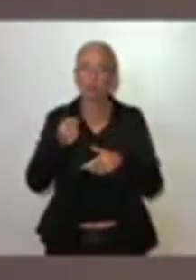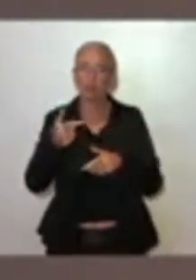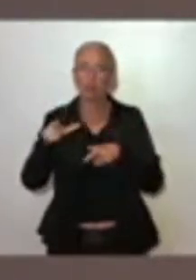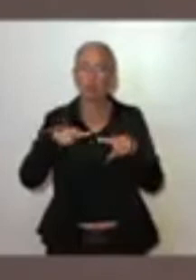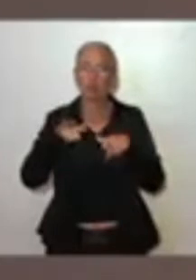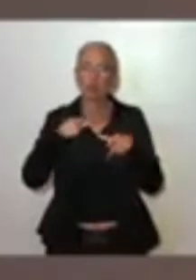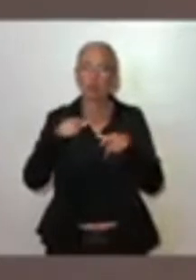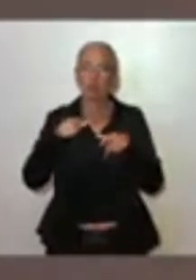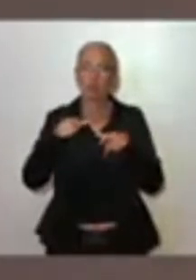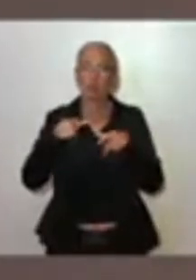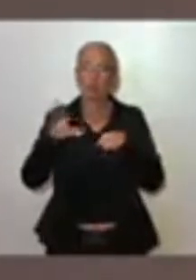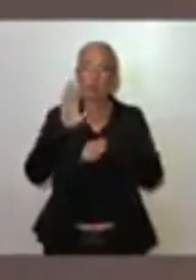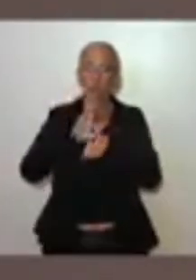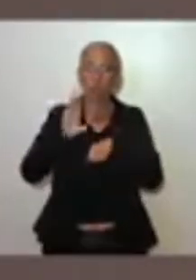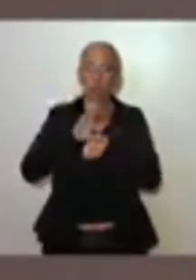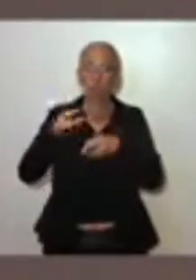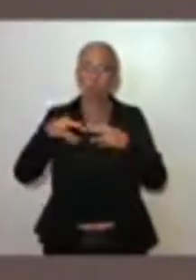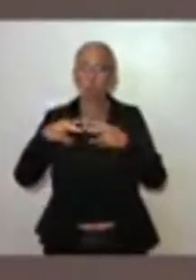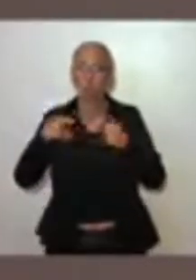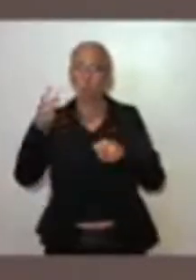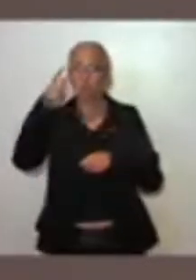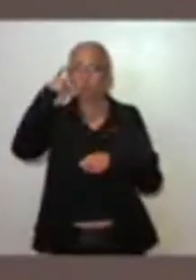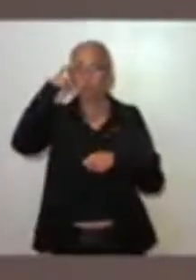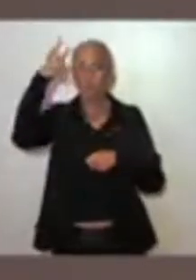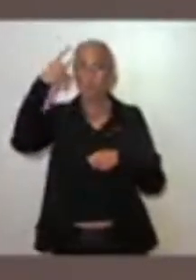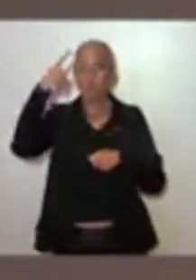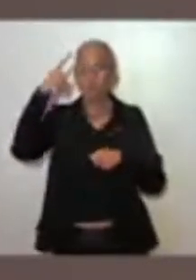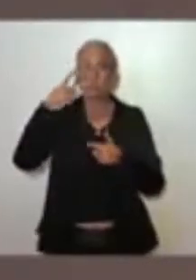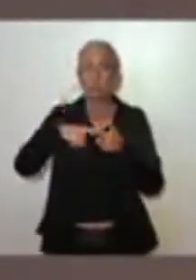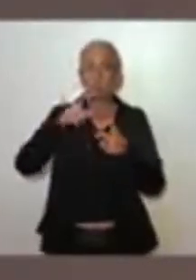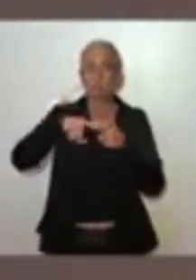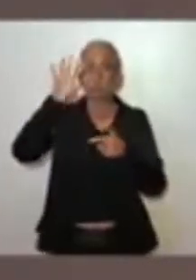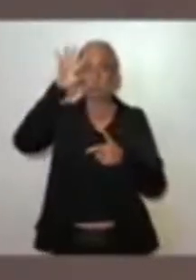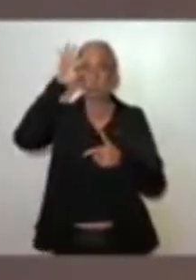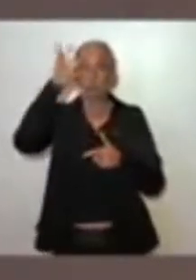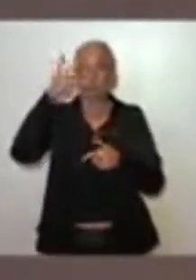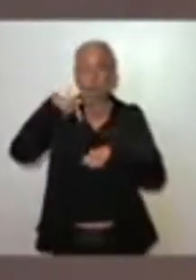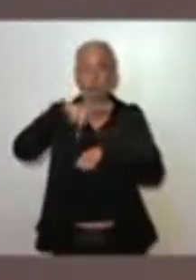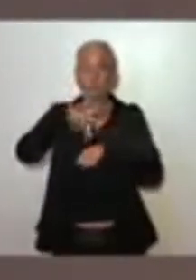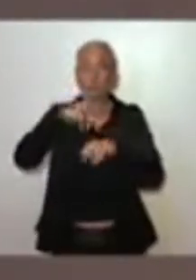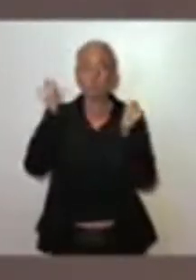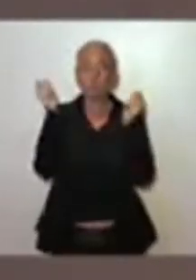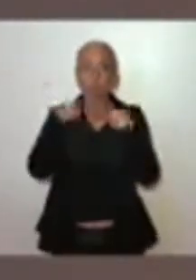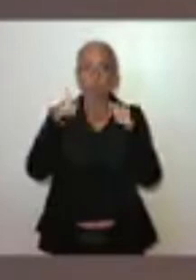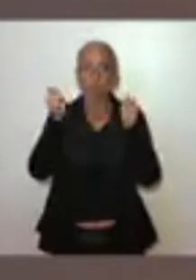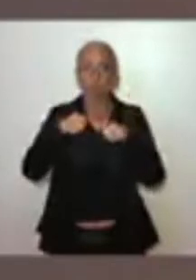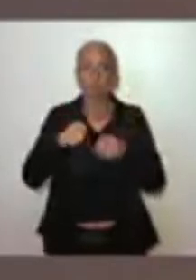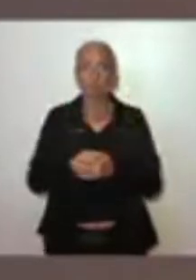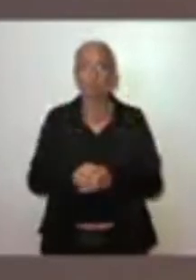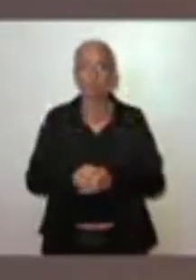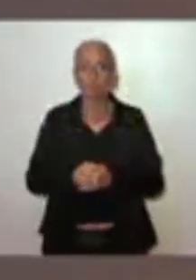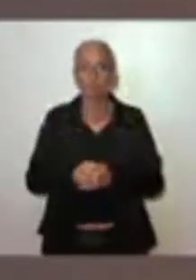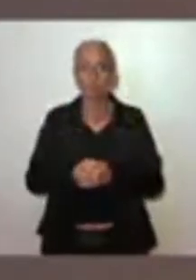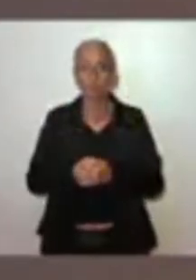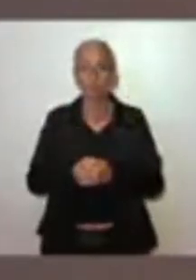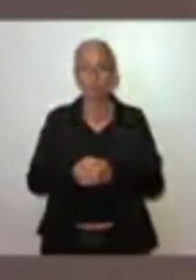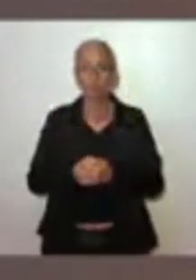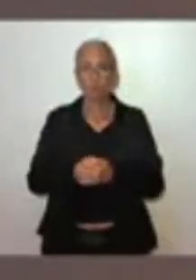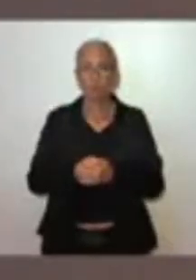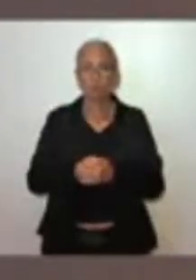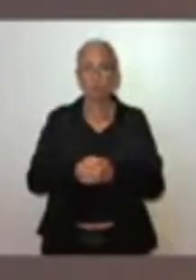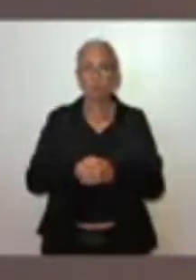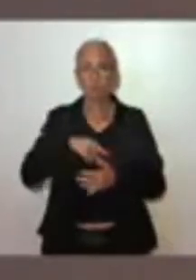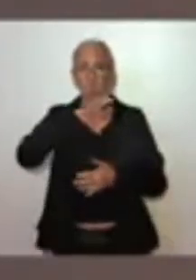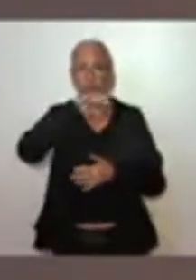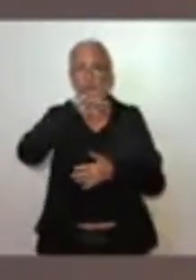menos capacitados a pensar as soluções que o país precisa e foi a deficiência na